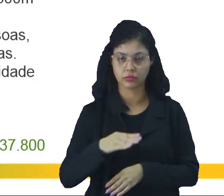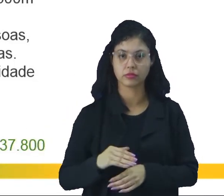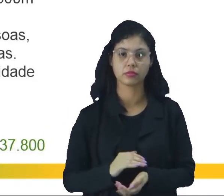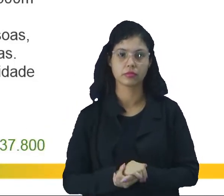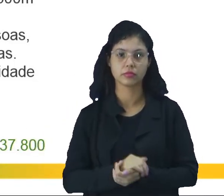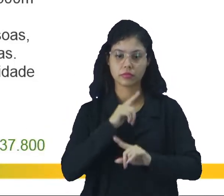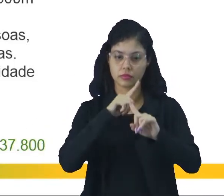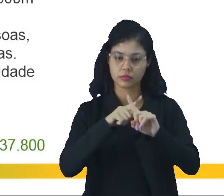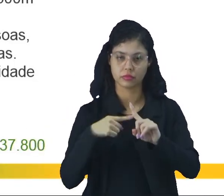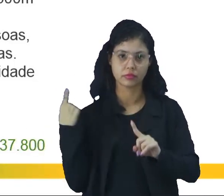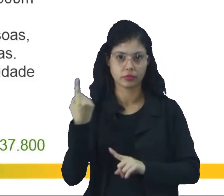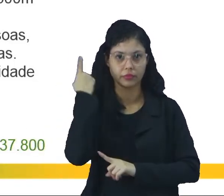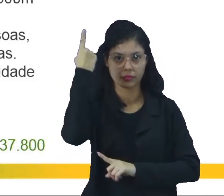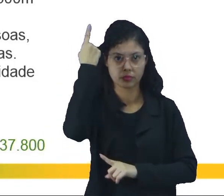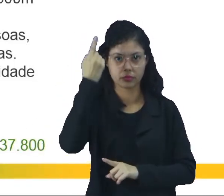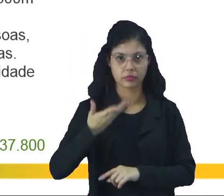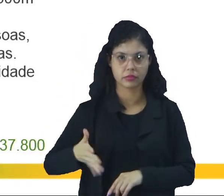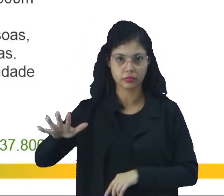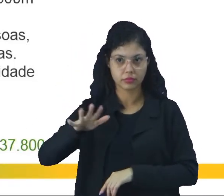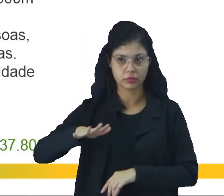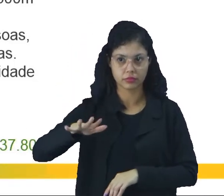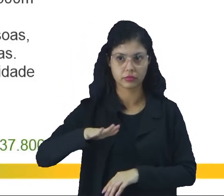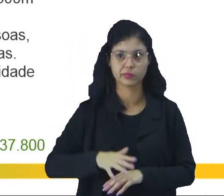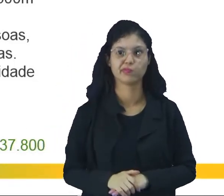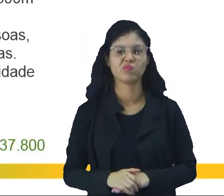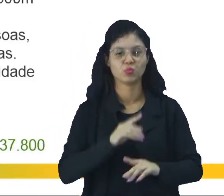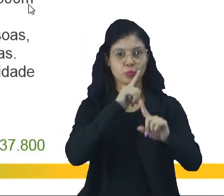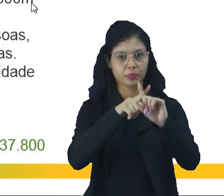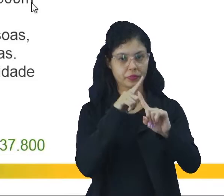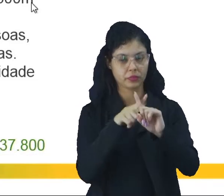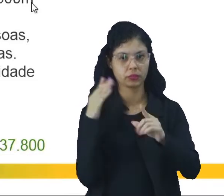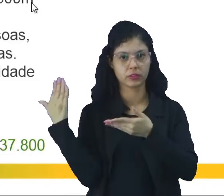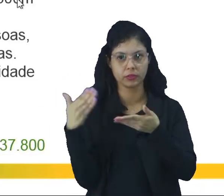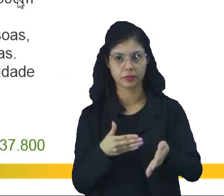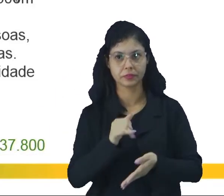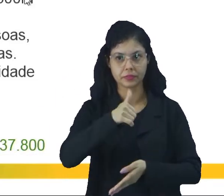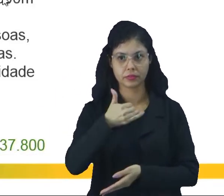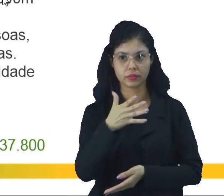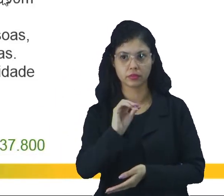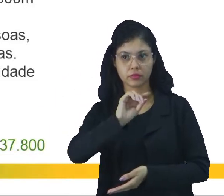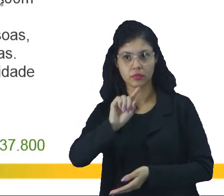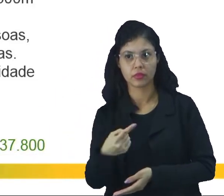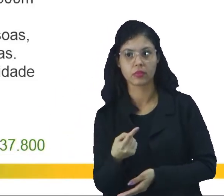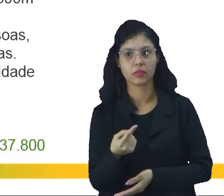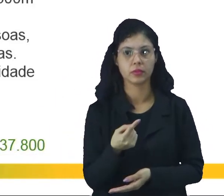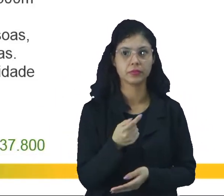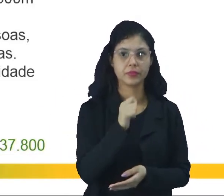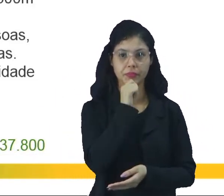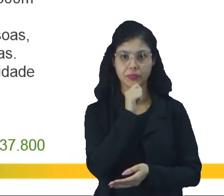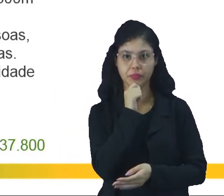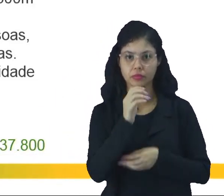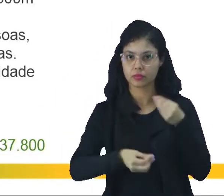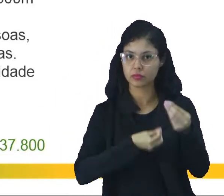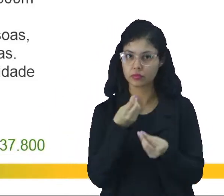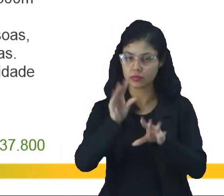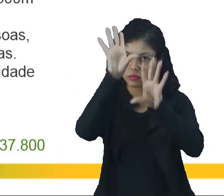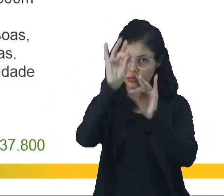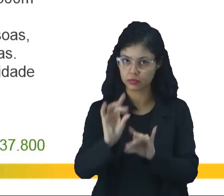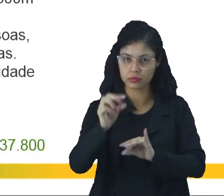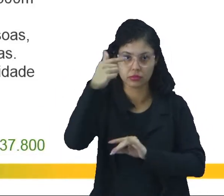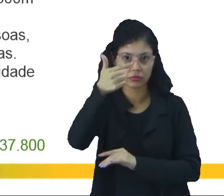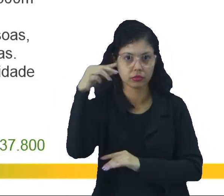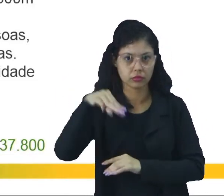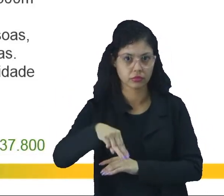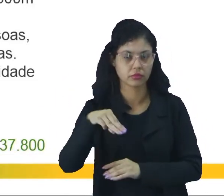altura. Eu tenho aqui base e altura. Ó. Multiplico, eu chego em 10.800 metros quadrados. Como a cada 2